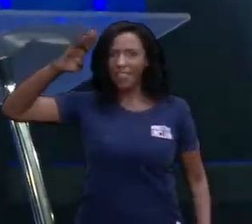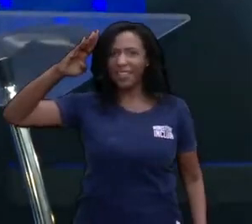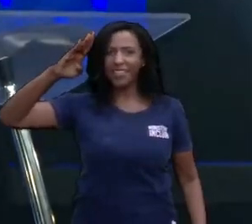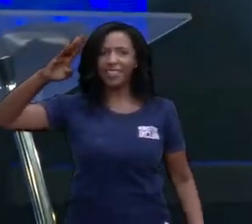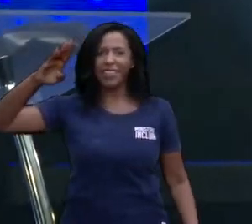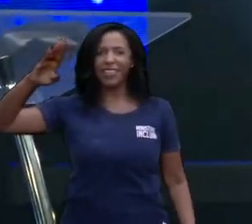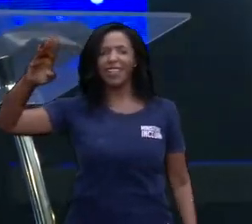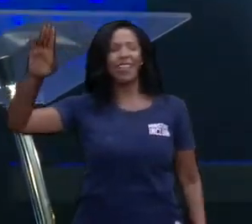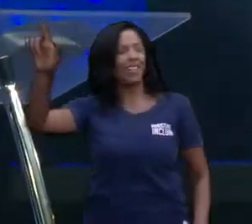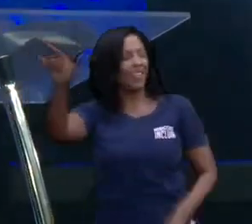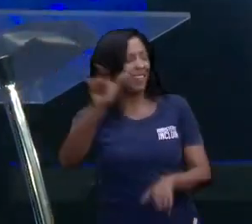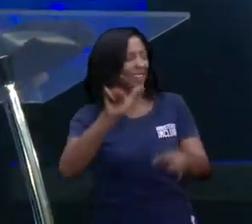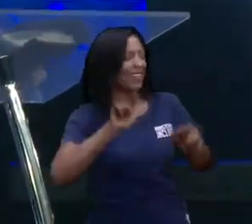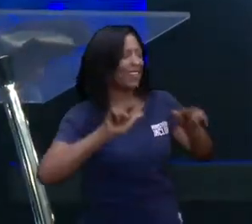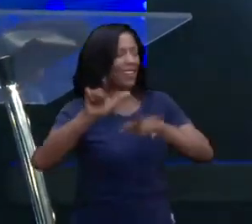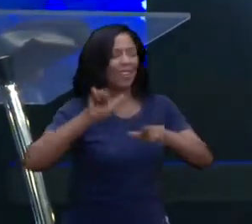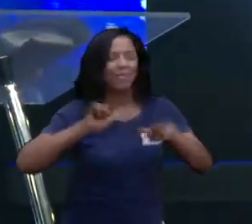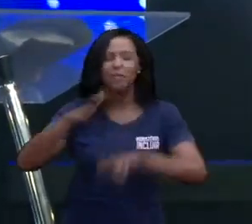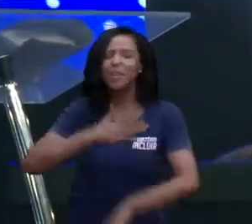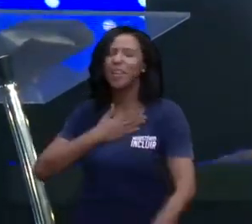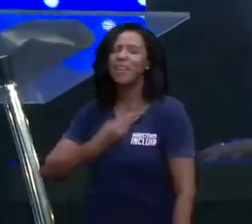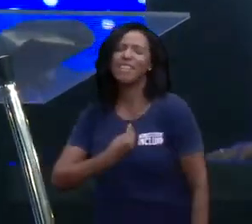E aí